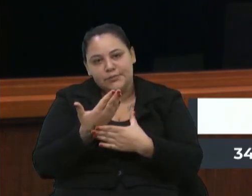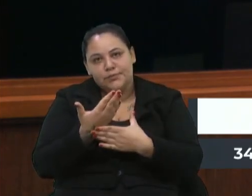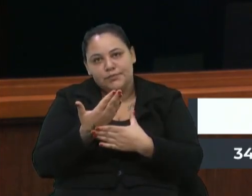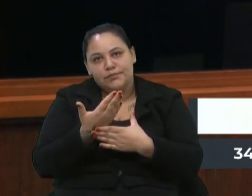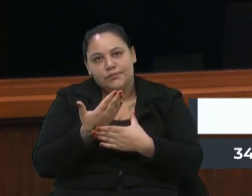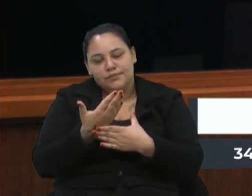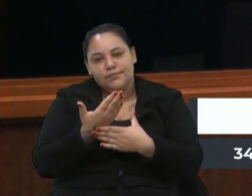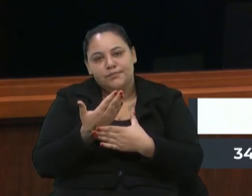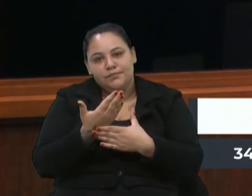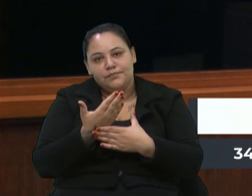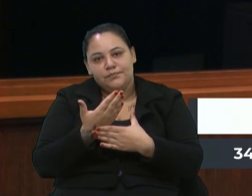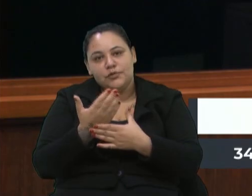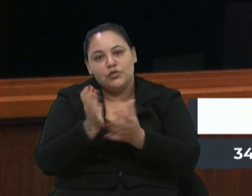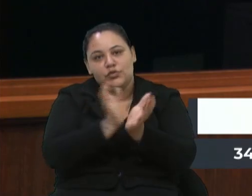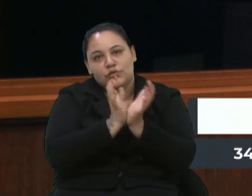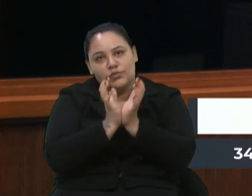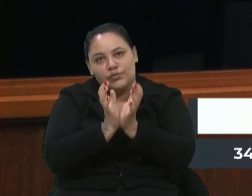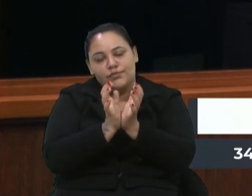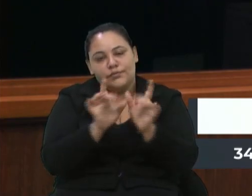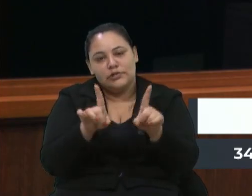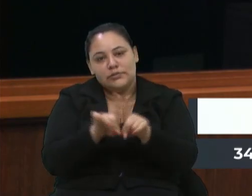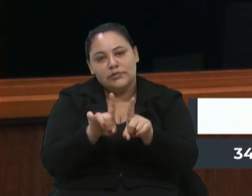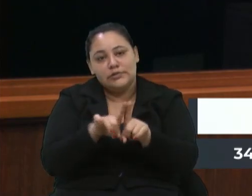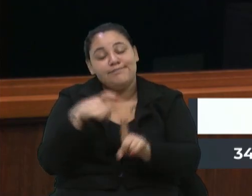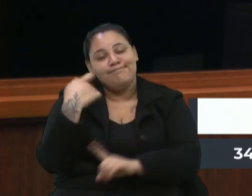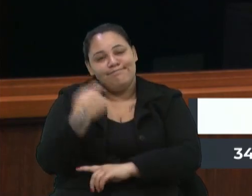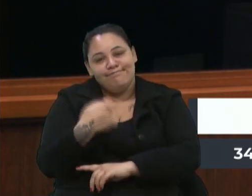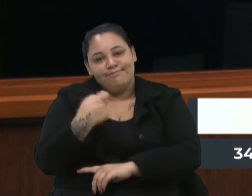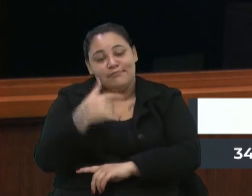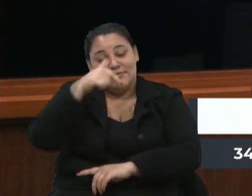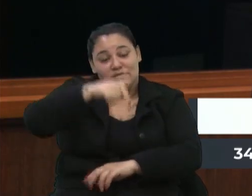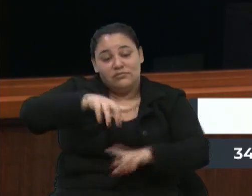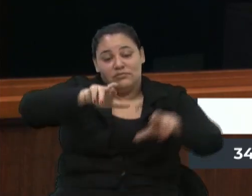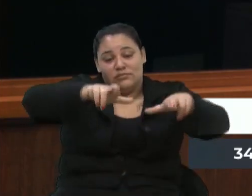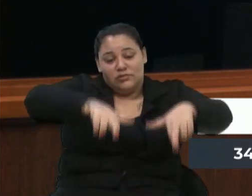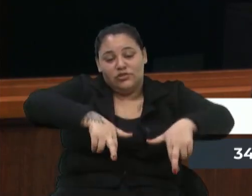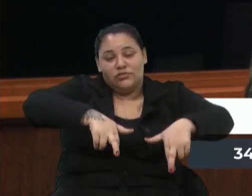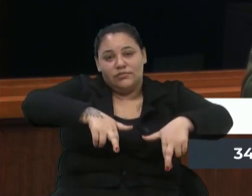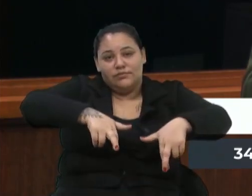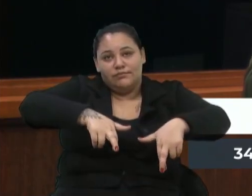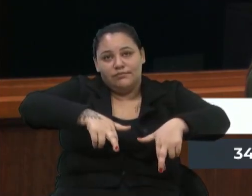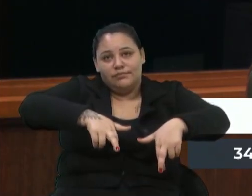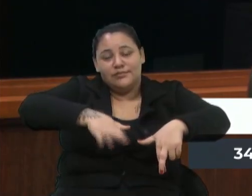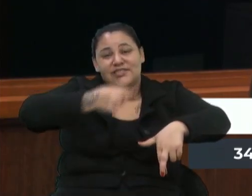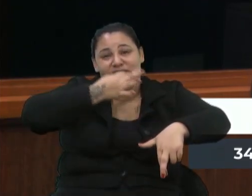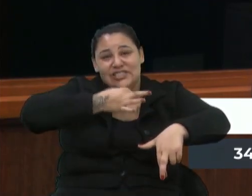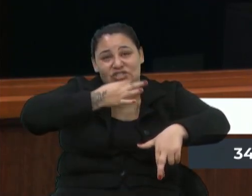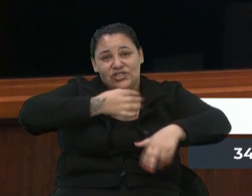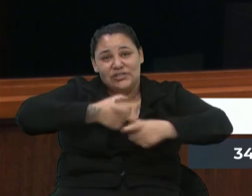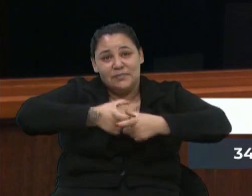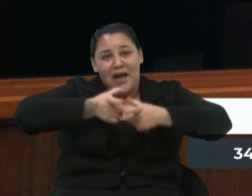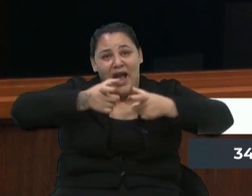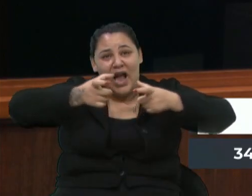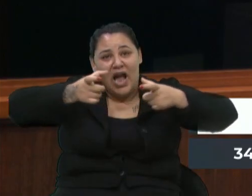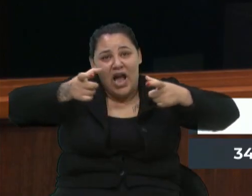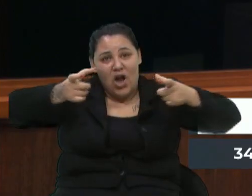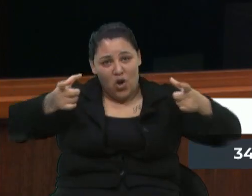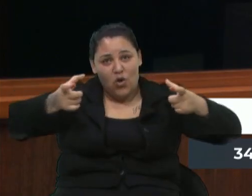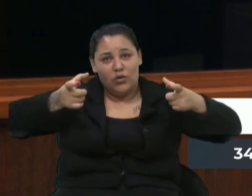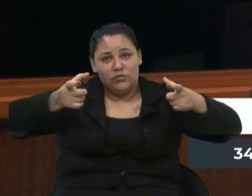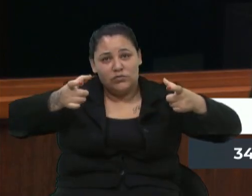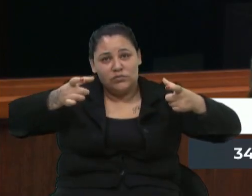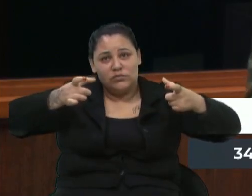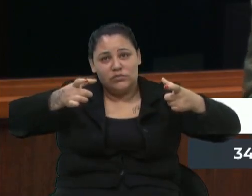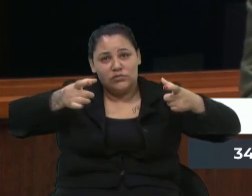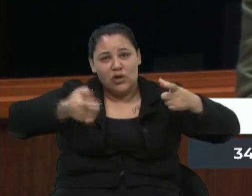frente e a necessidade da nossa região, que é mais ampla do que a região da Serra, são